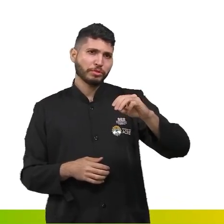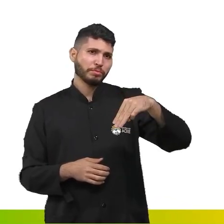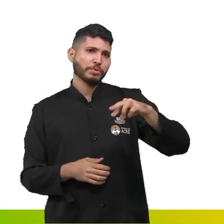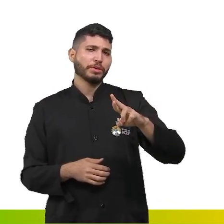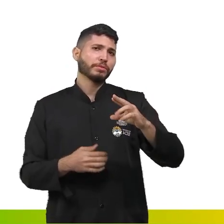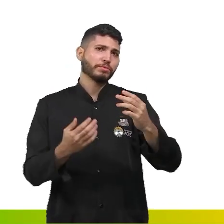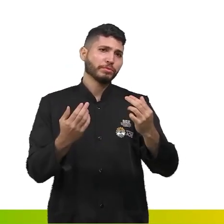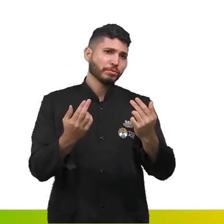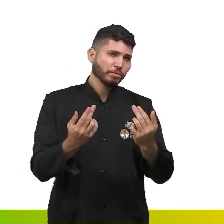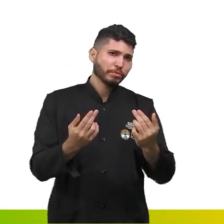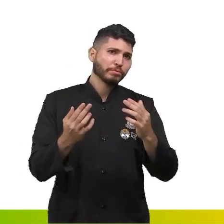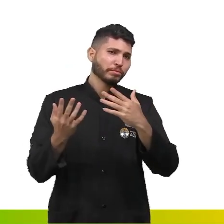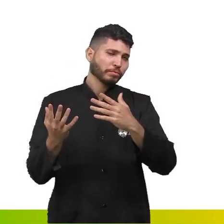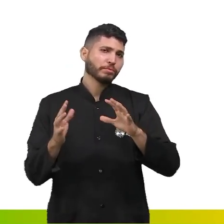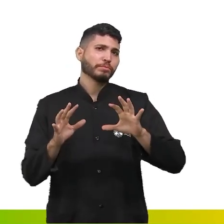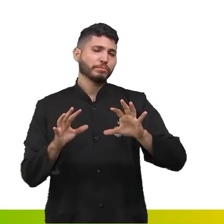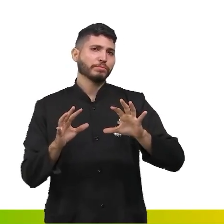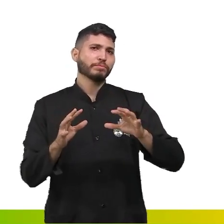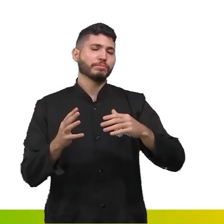para a questão número 2.